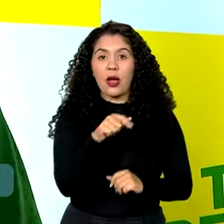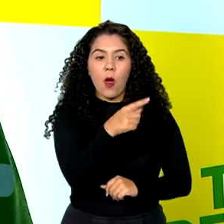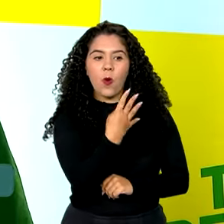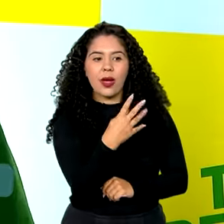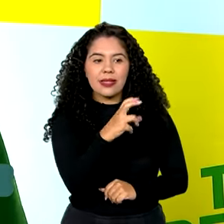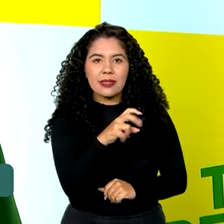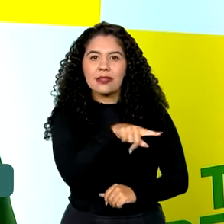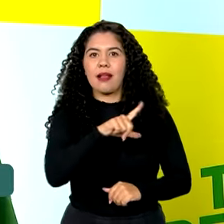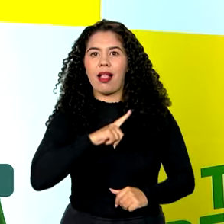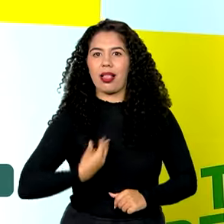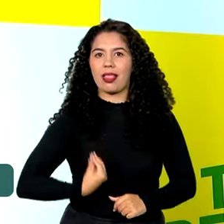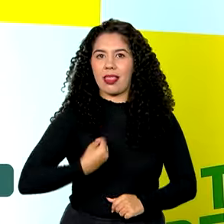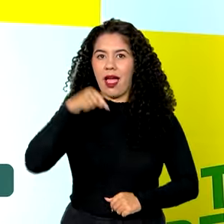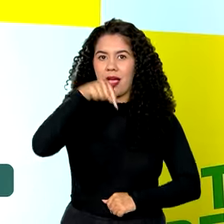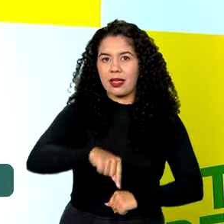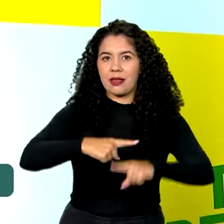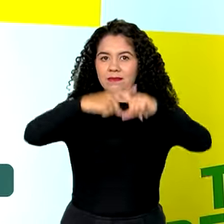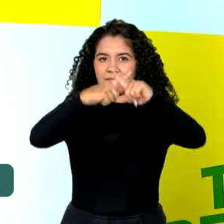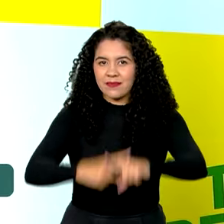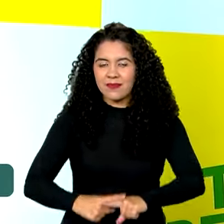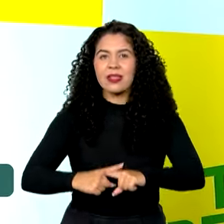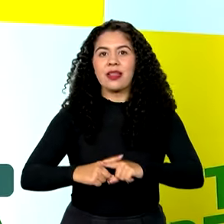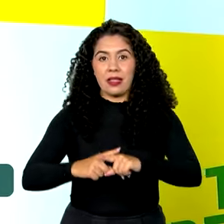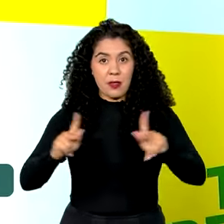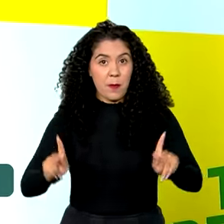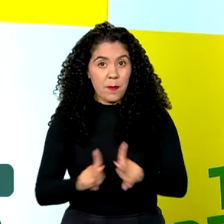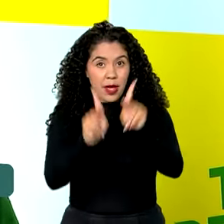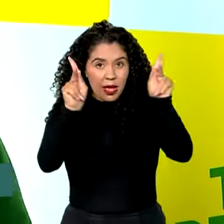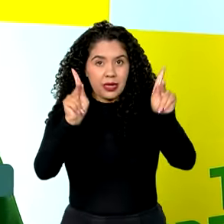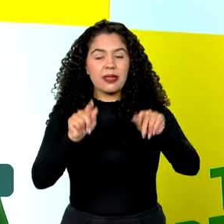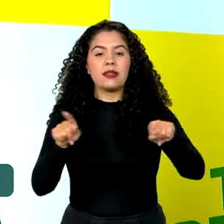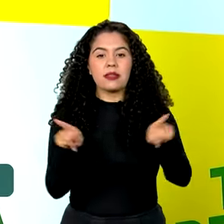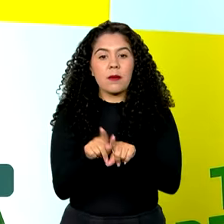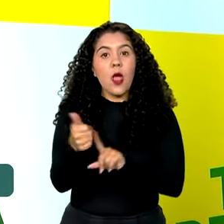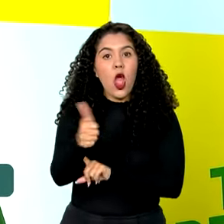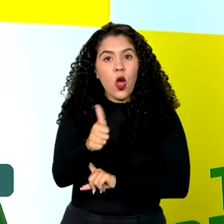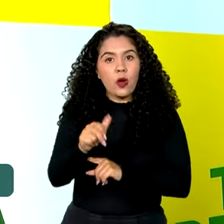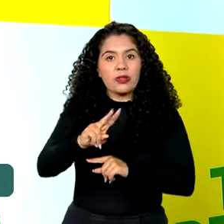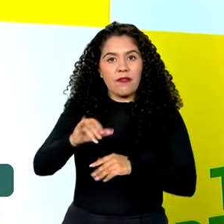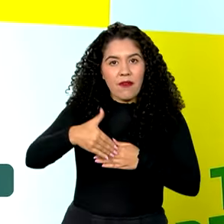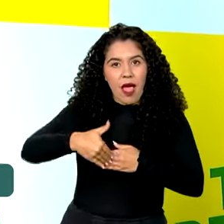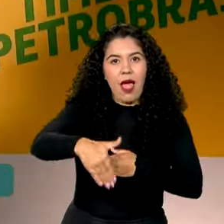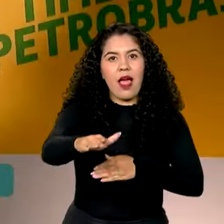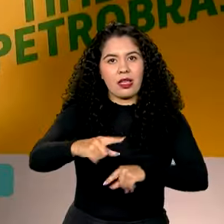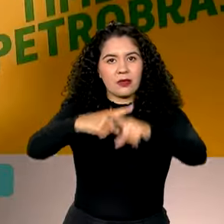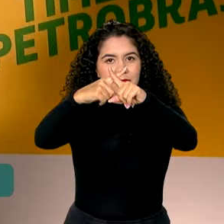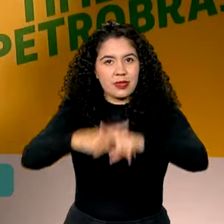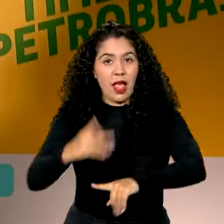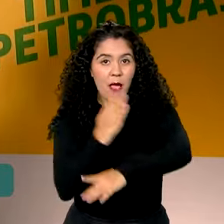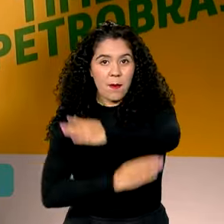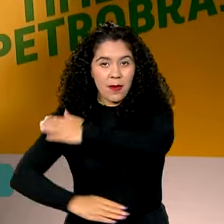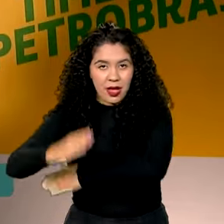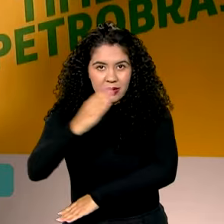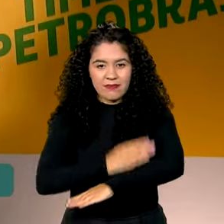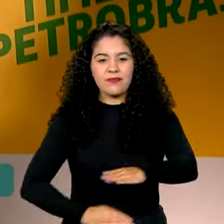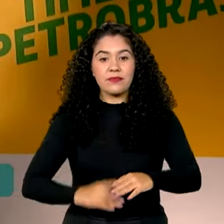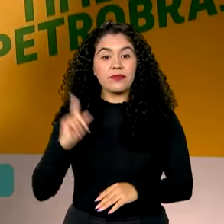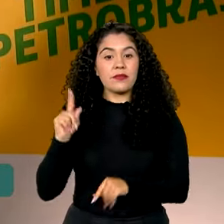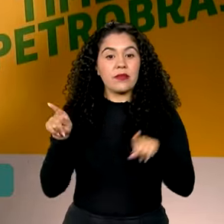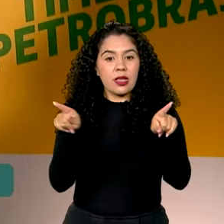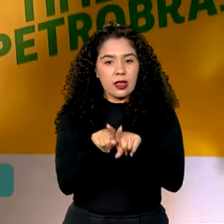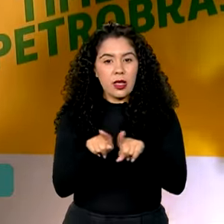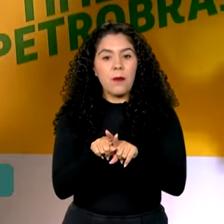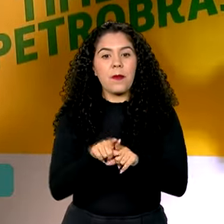nos Jogos de Paris, 34 nas Olimpíadas agora e 11 que vão disputar as Paralimpíadas ainda. Outro atleta patrocinado